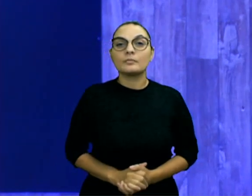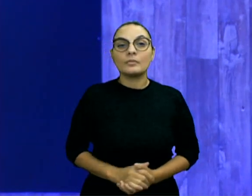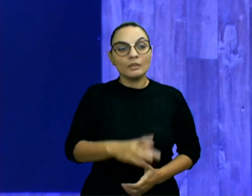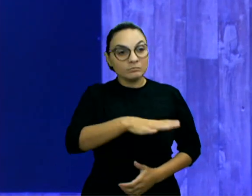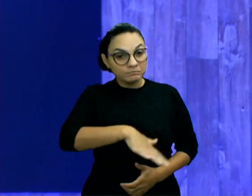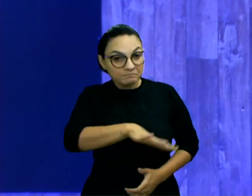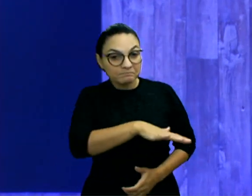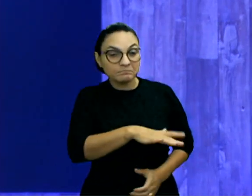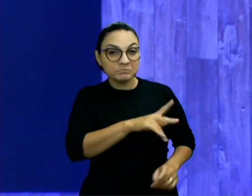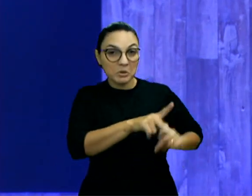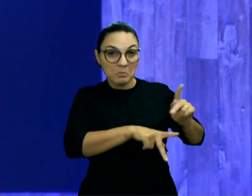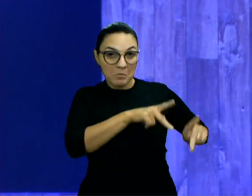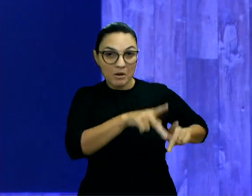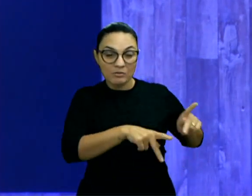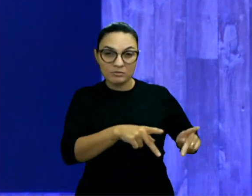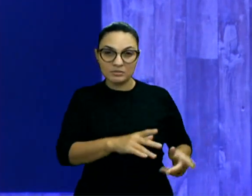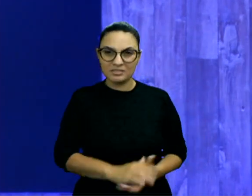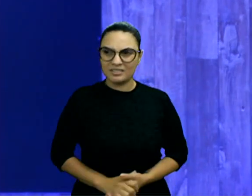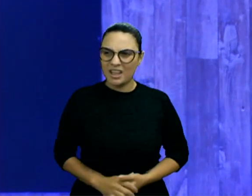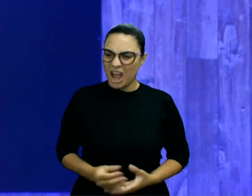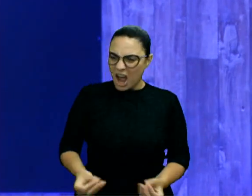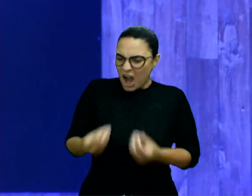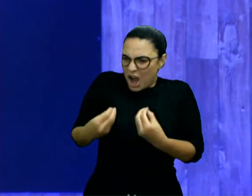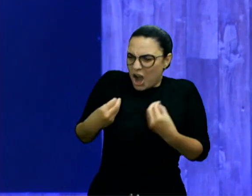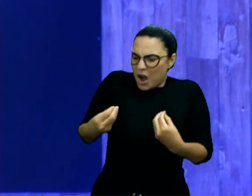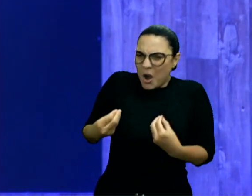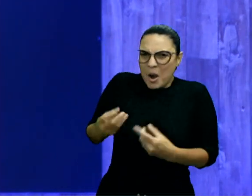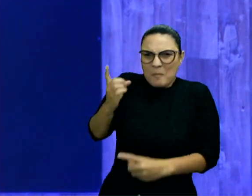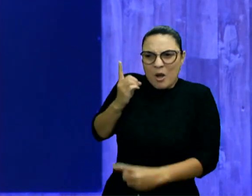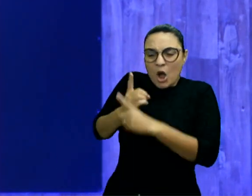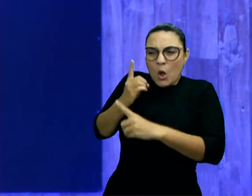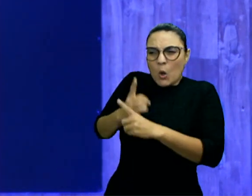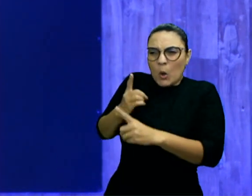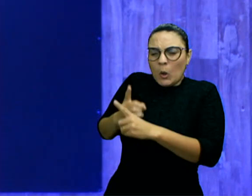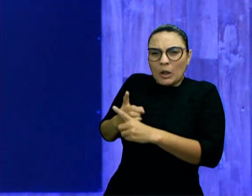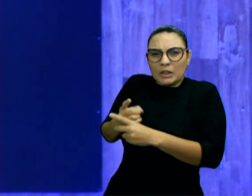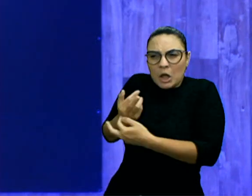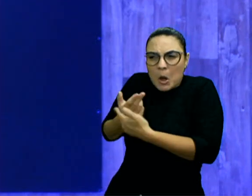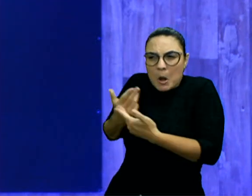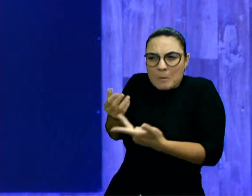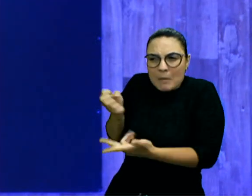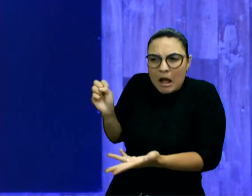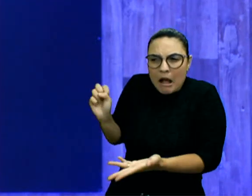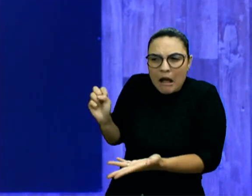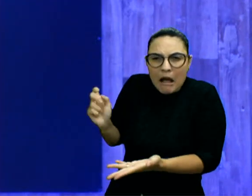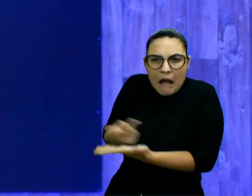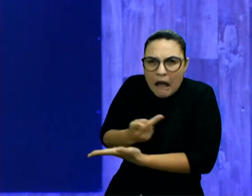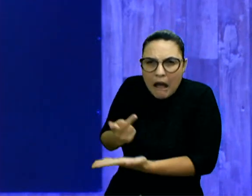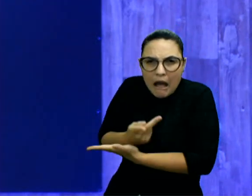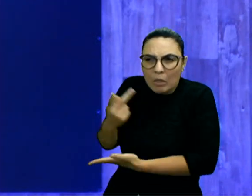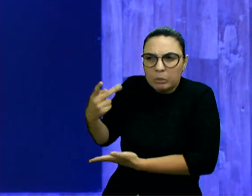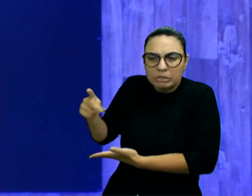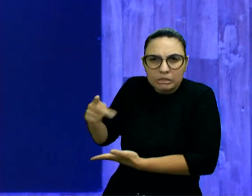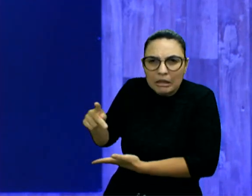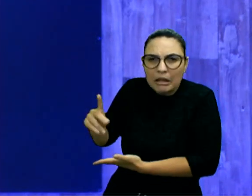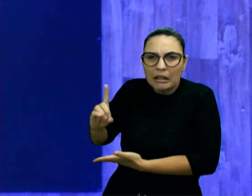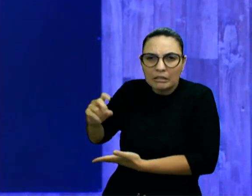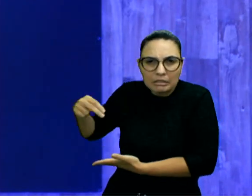disseram: jamais encontraremos algum motivo para acusar esse Daniel,